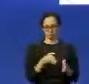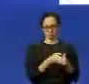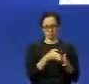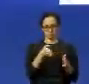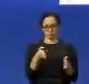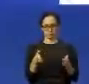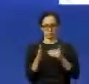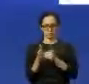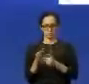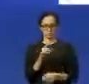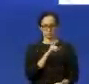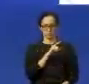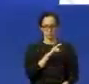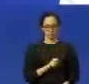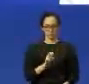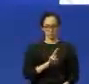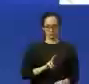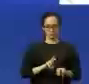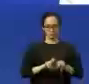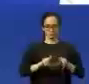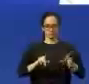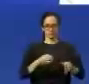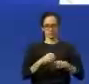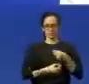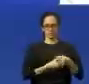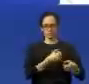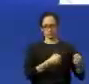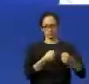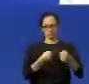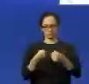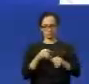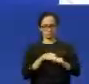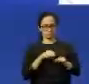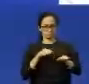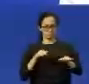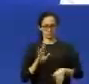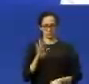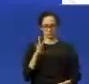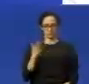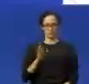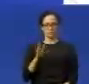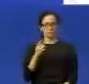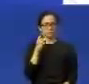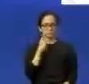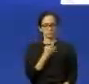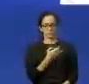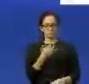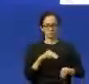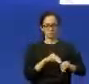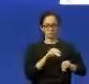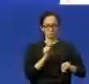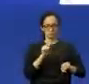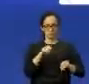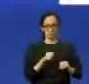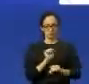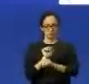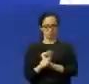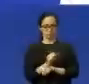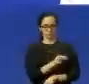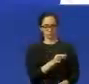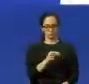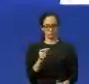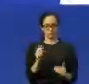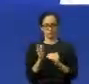definido de tempo, a variação da velocidade de um veículo durante um congestionamento. E ele pergunta quantos minutos o veículo permaneceu imóvel ao longo